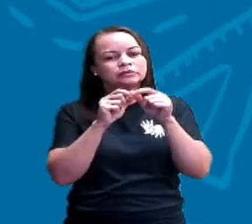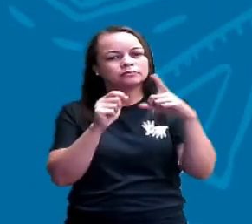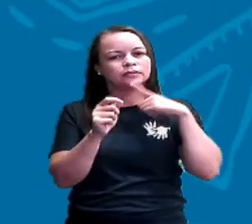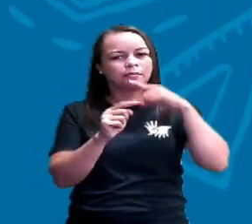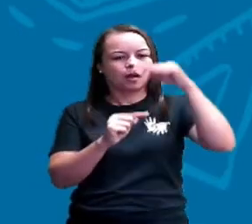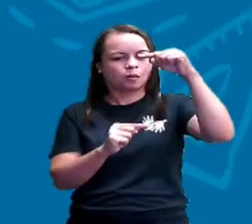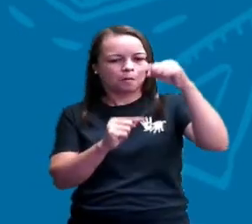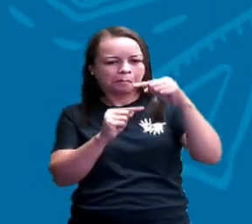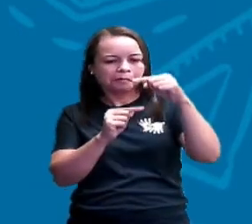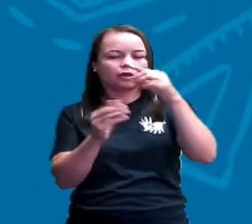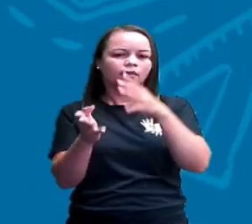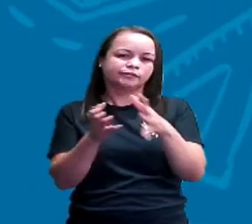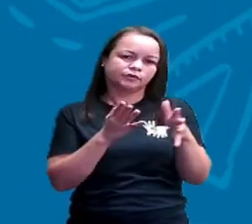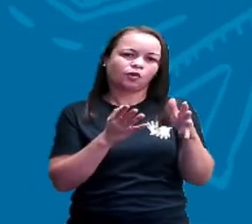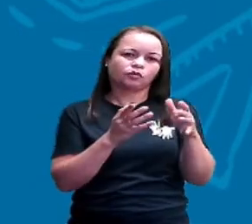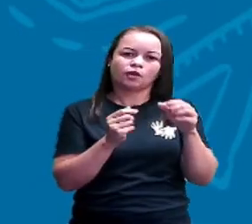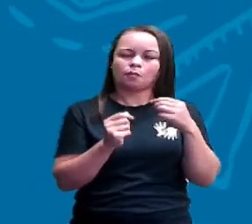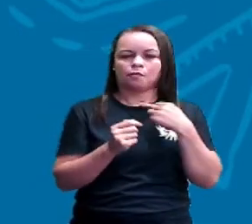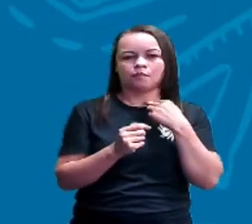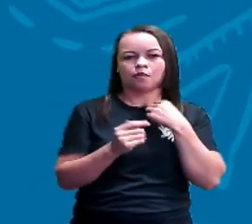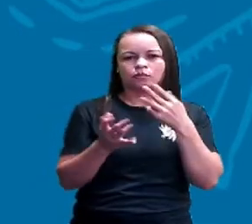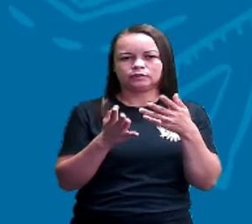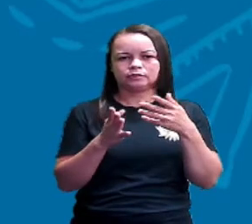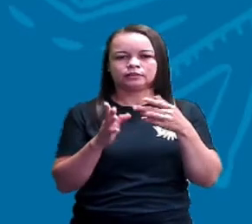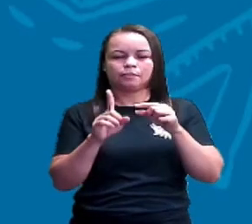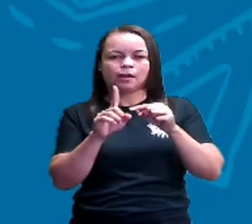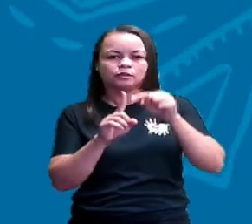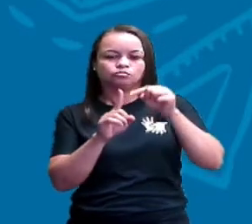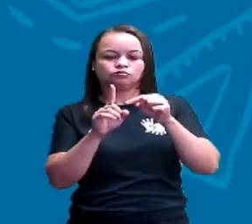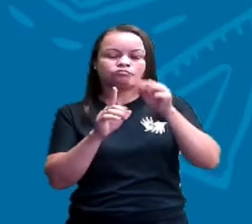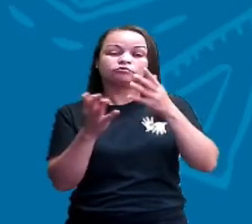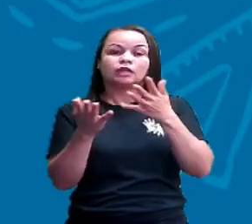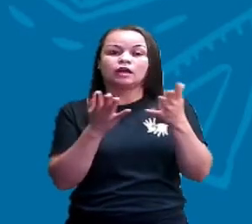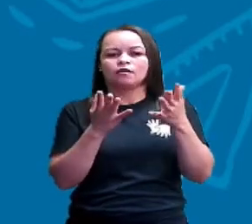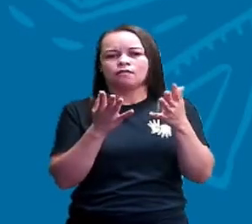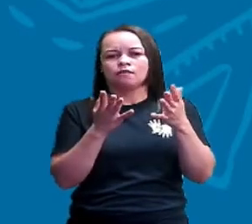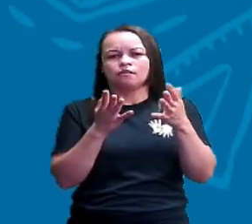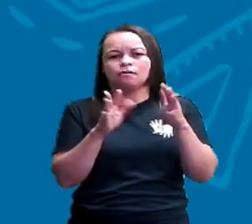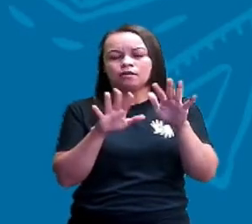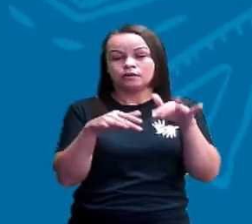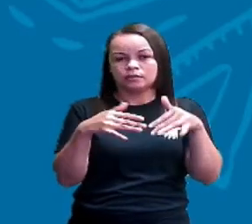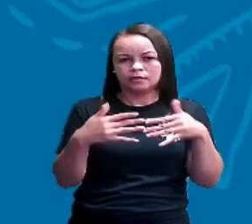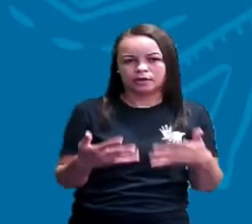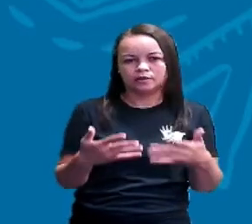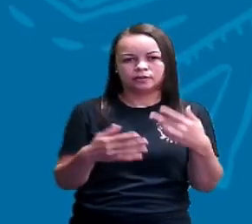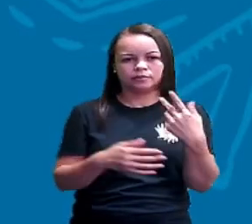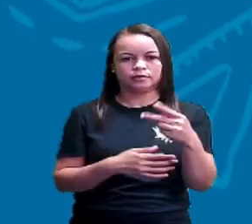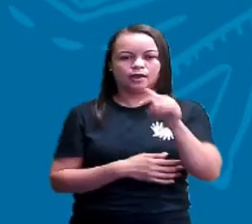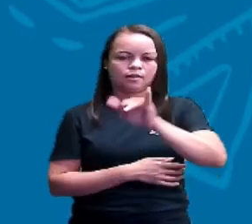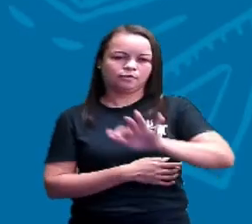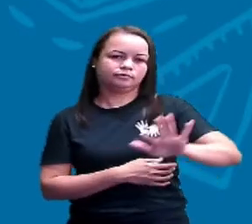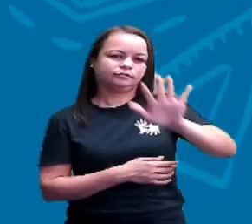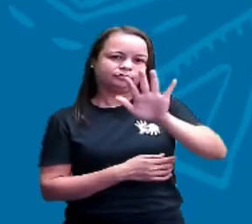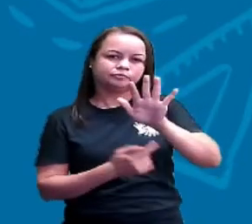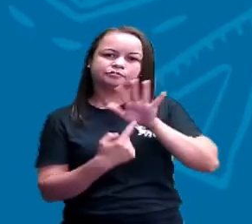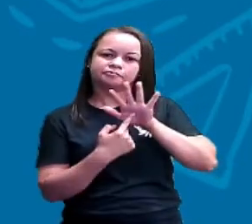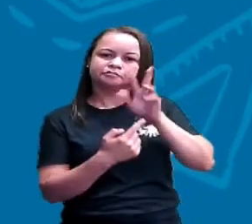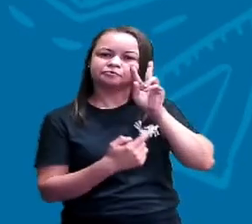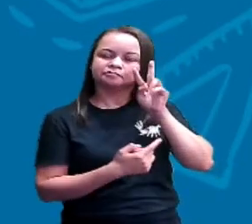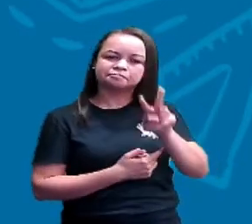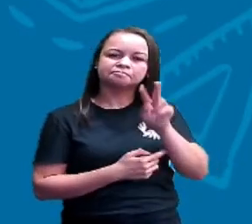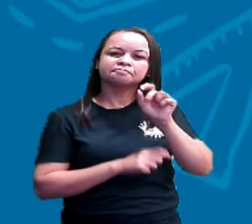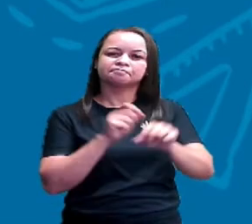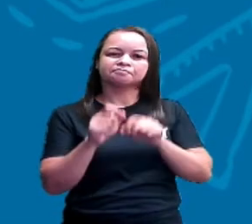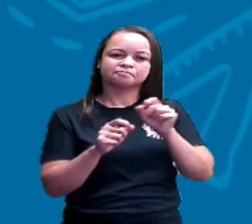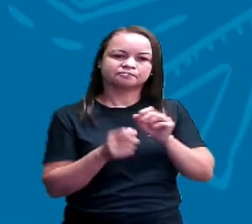ser padronizada por esse motivo. E aí, na imagem, a gente vê, ó,